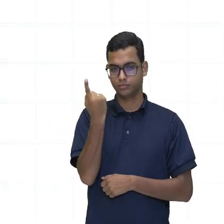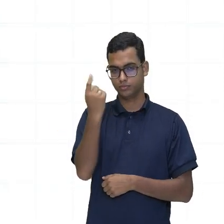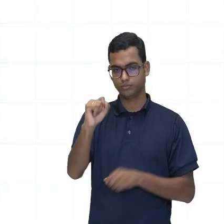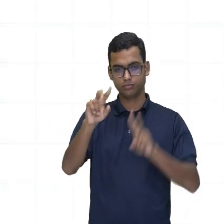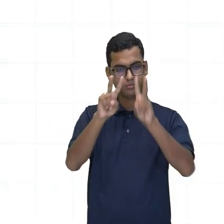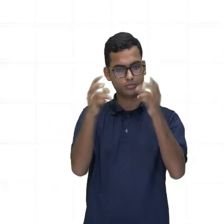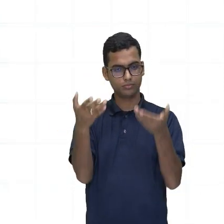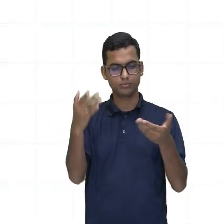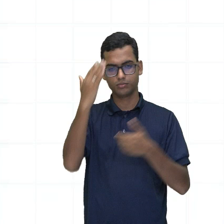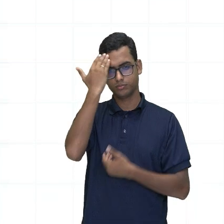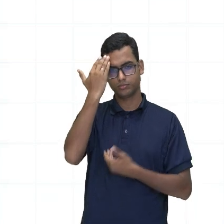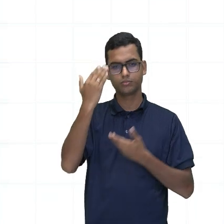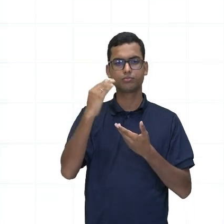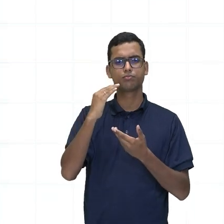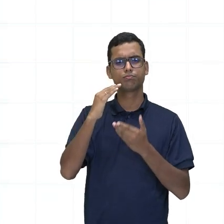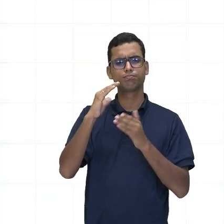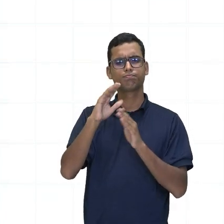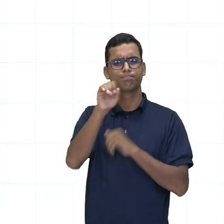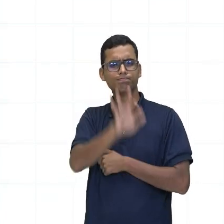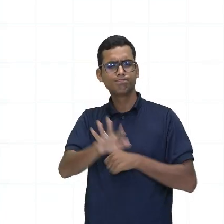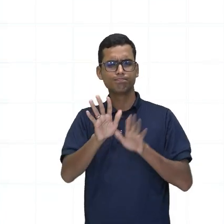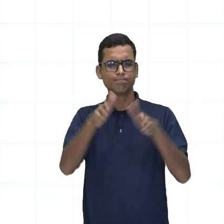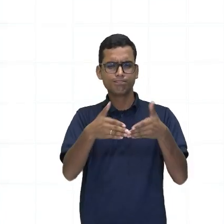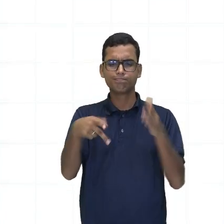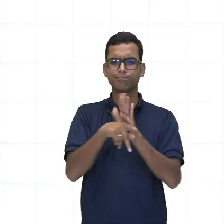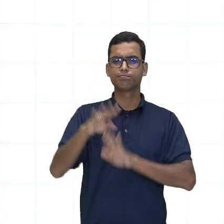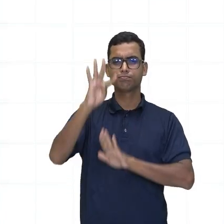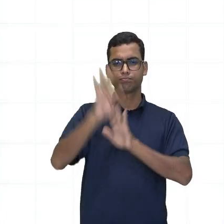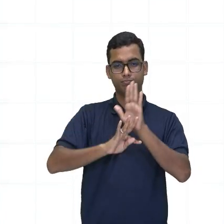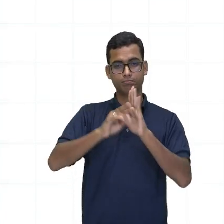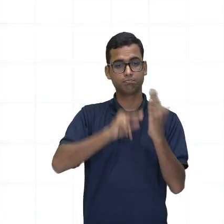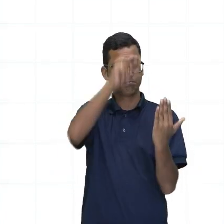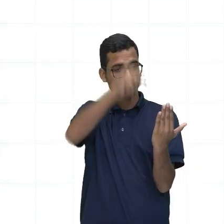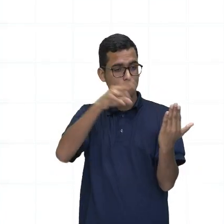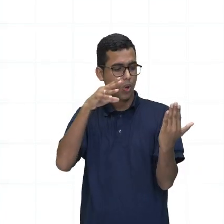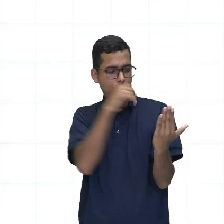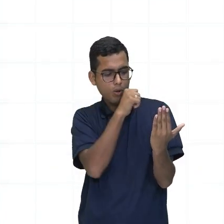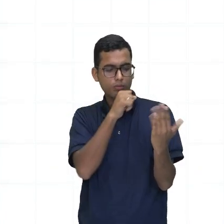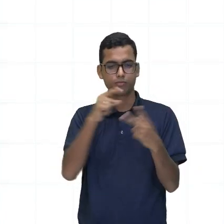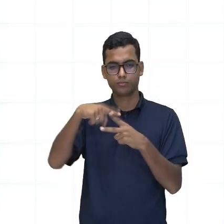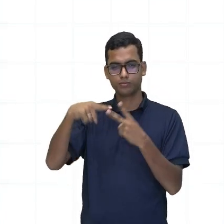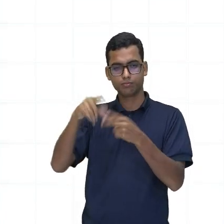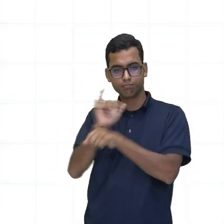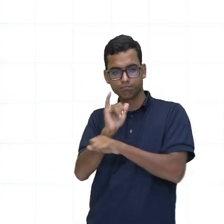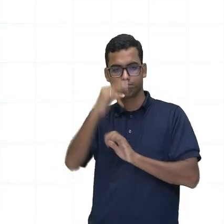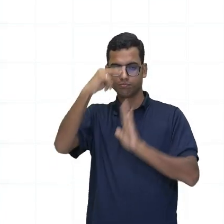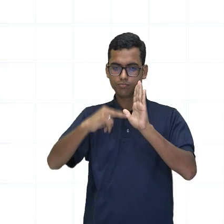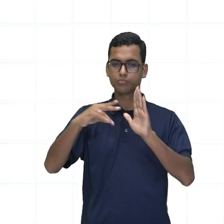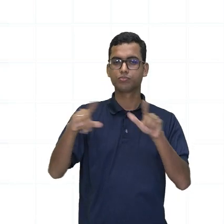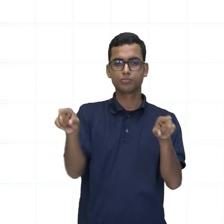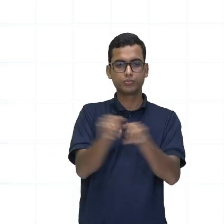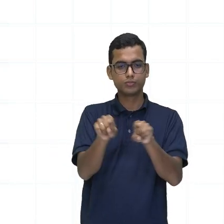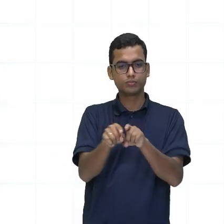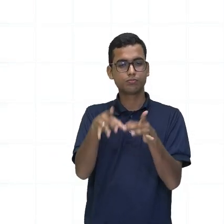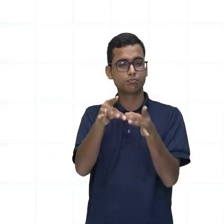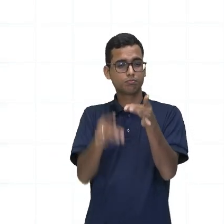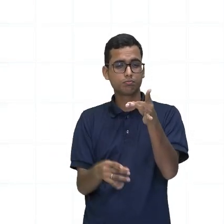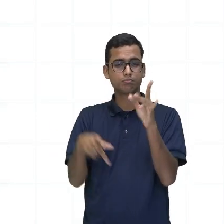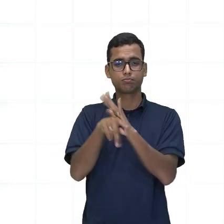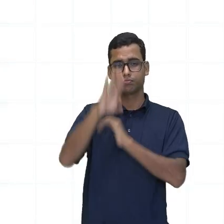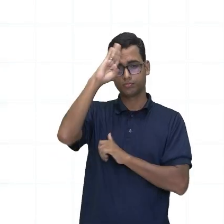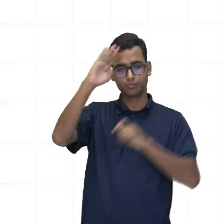conhecimento, compreensão geral e específica, leitura rápida, skim scanning,